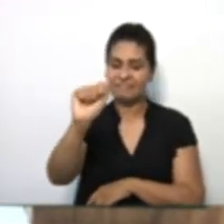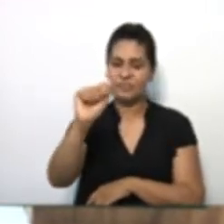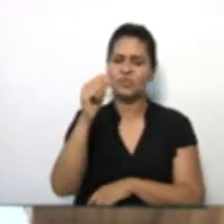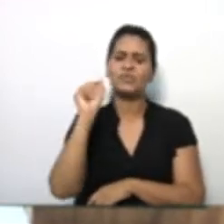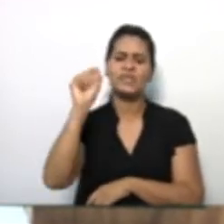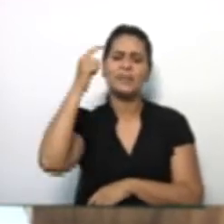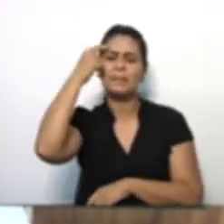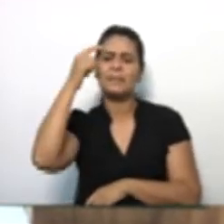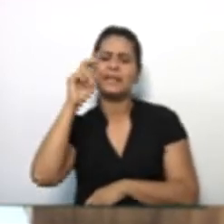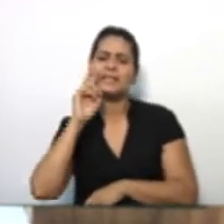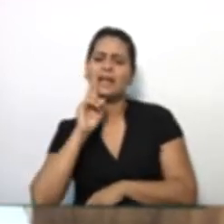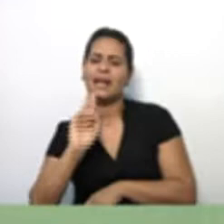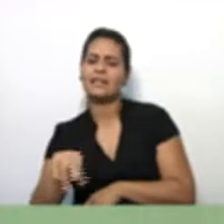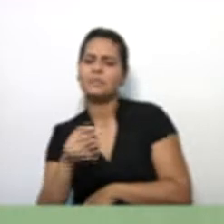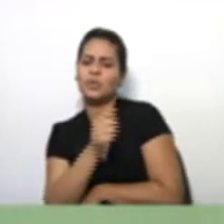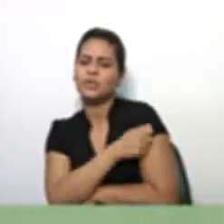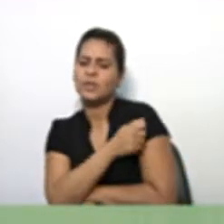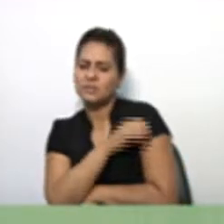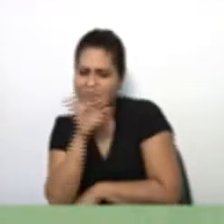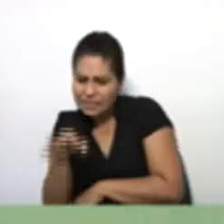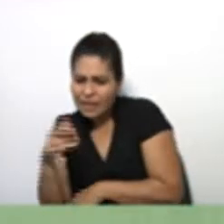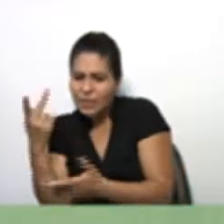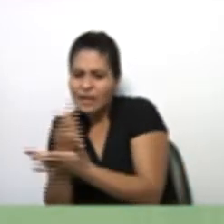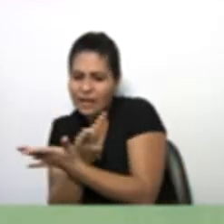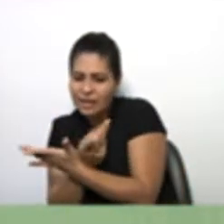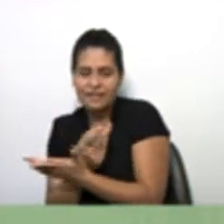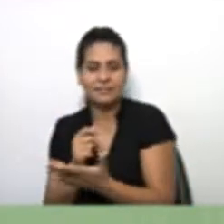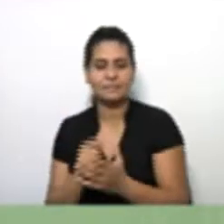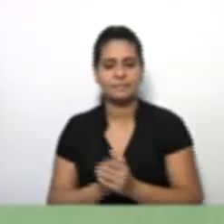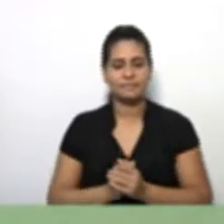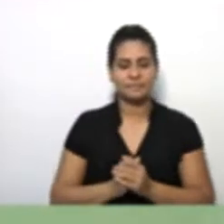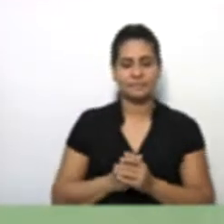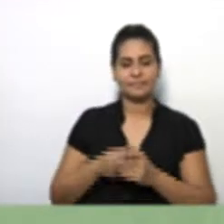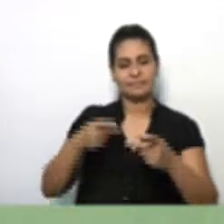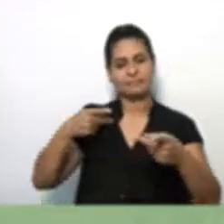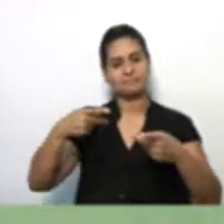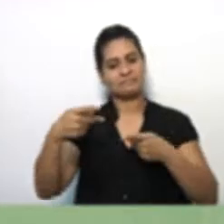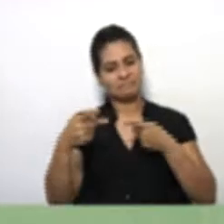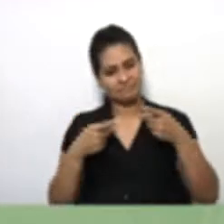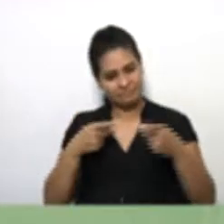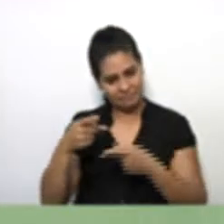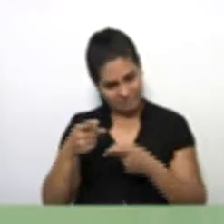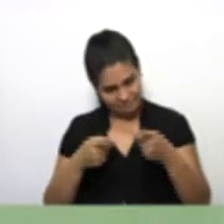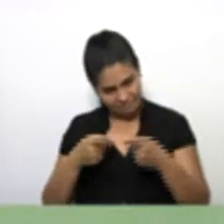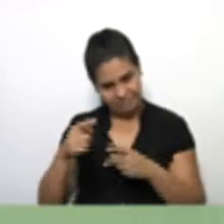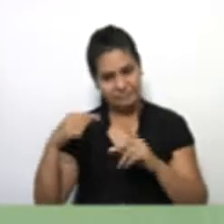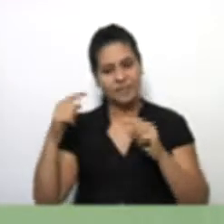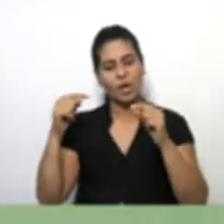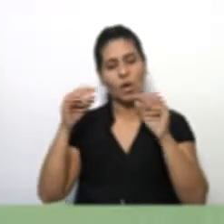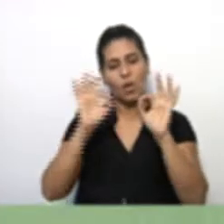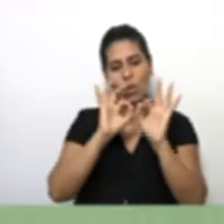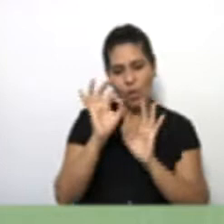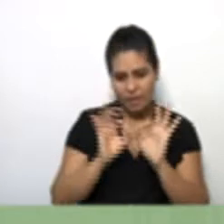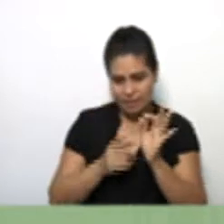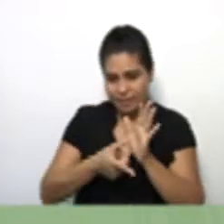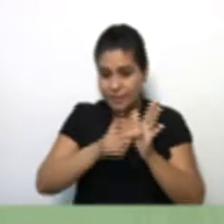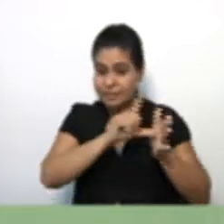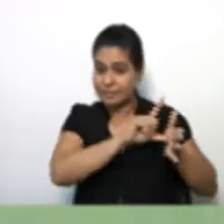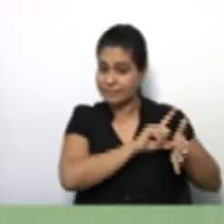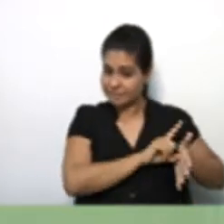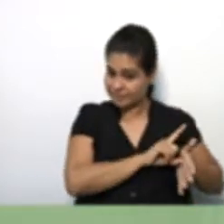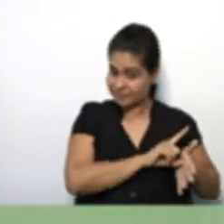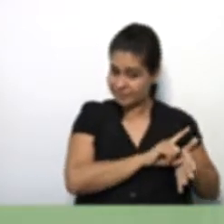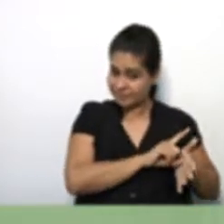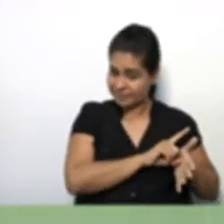nossos alunos lá em Paraná? Vamos ler essa questão, então? Vamos ler essa alternativa? Planejar é o quê? Determinar antecipadamente. Olha